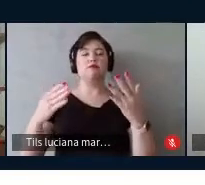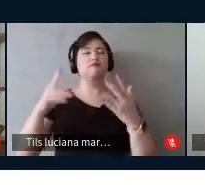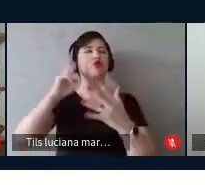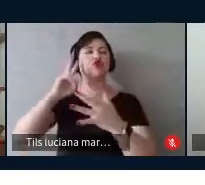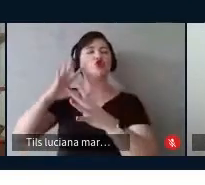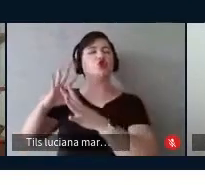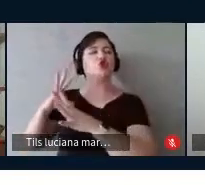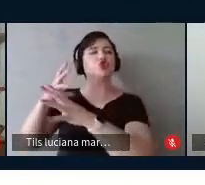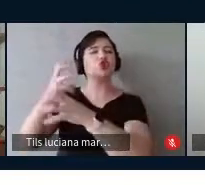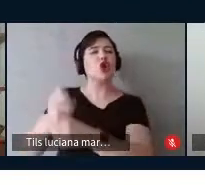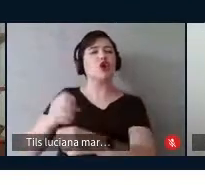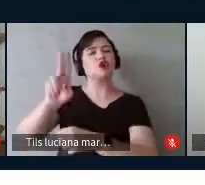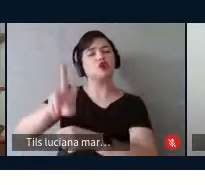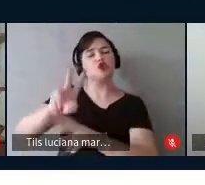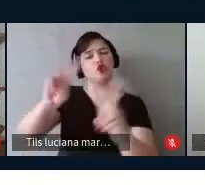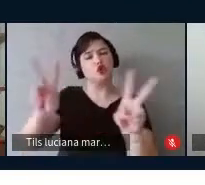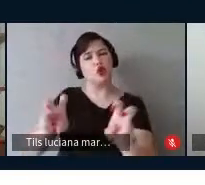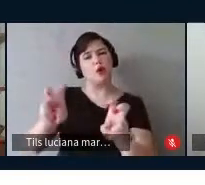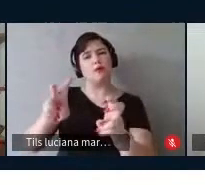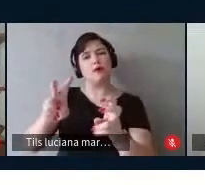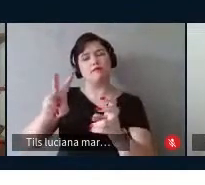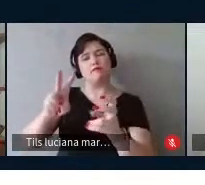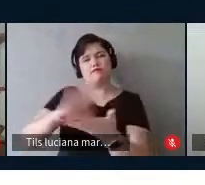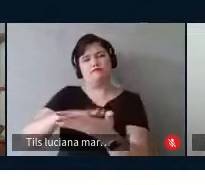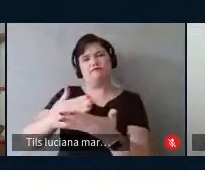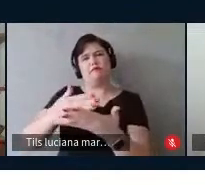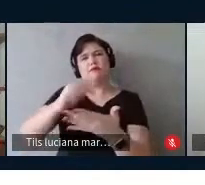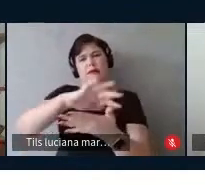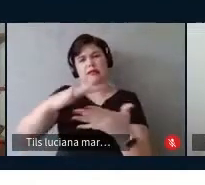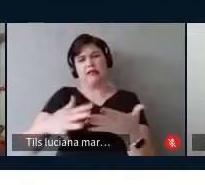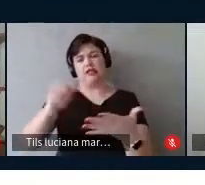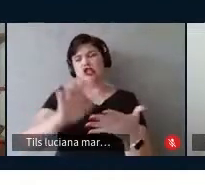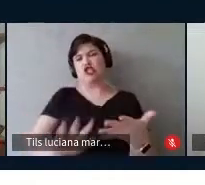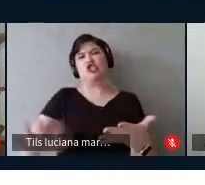histórica do profissional intérprete em linhas gerais,